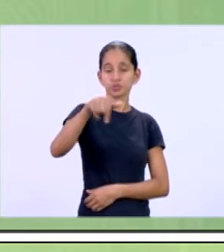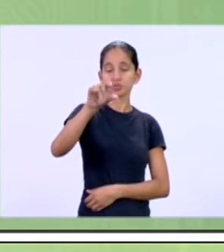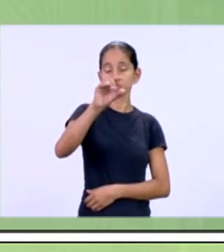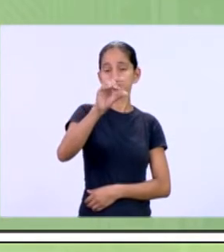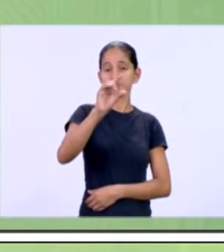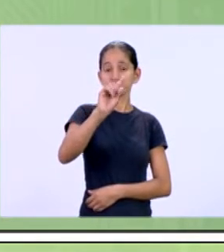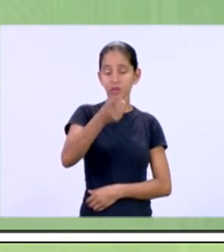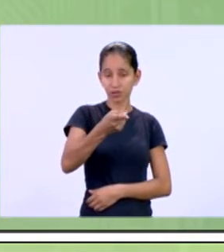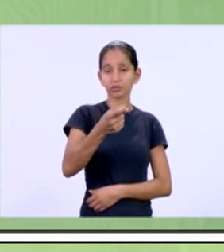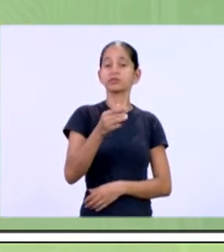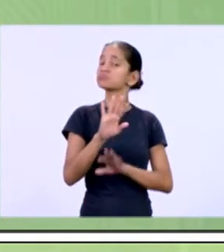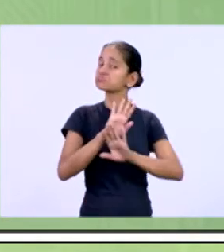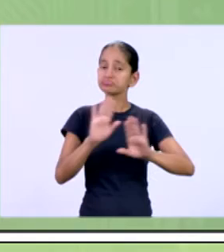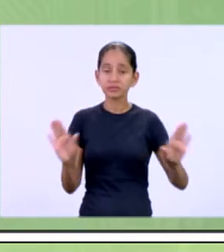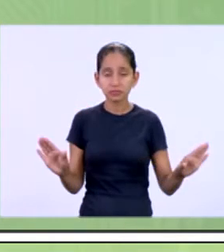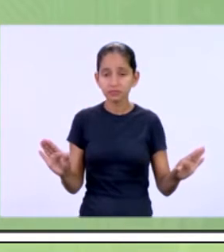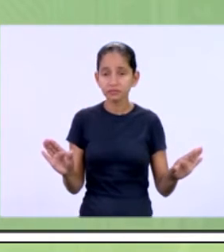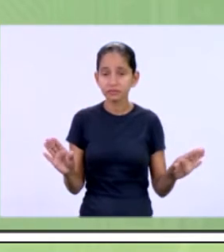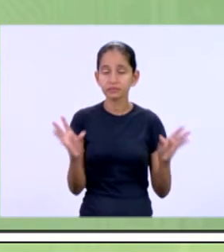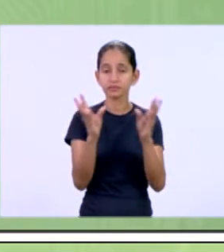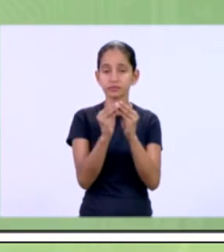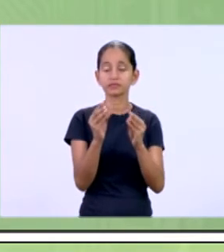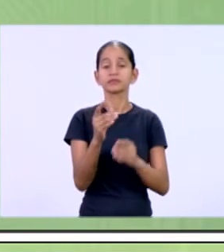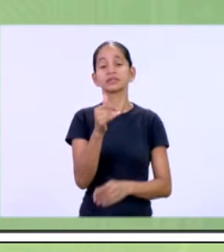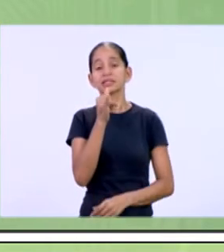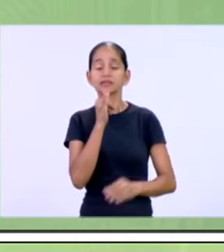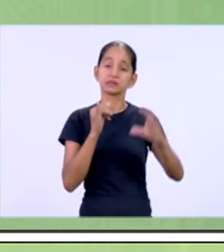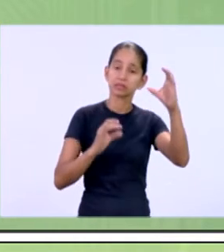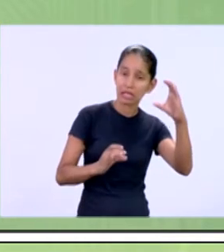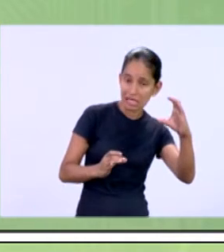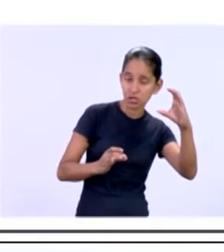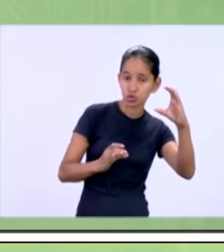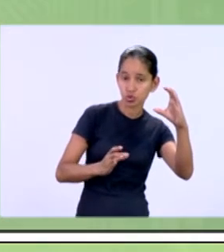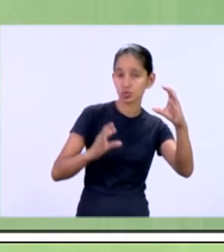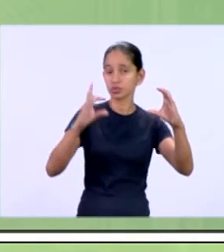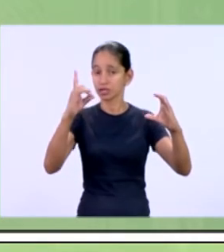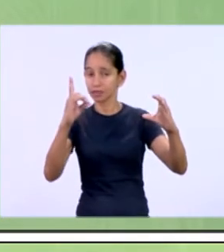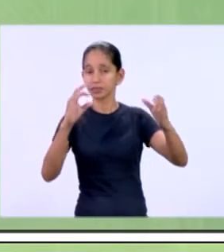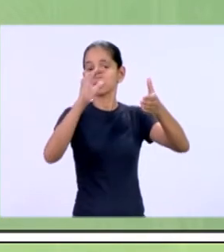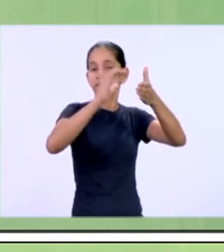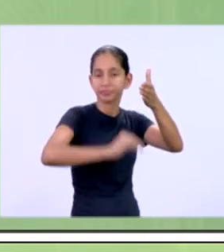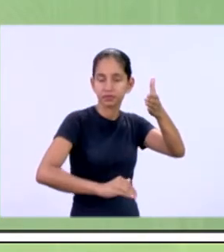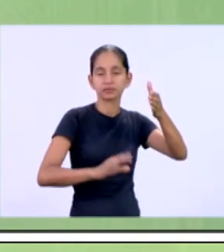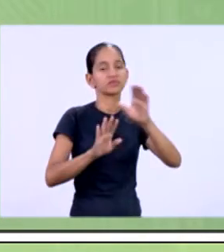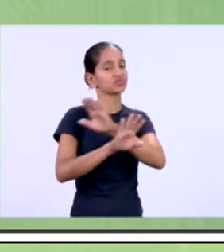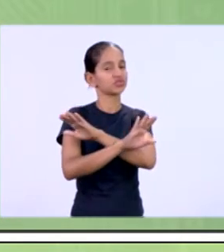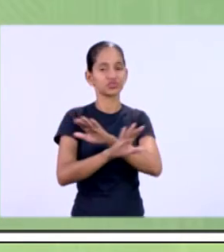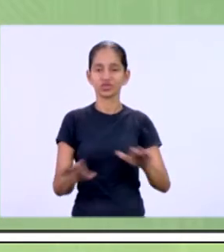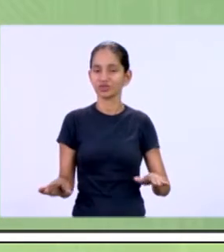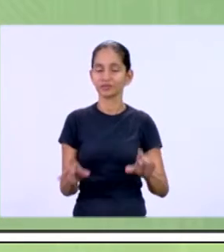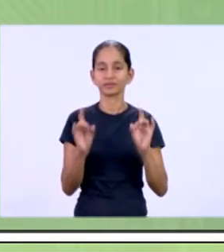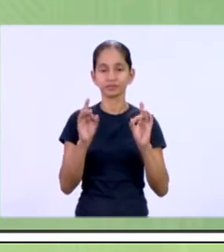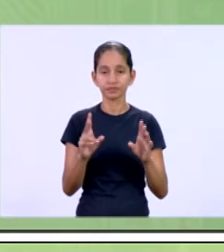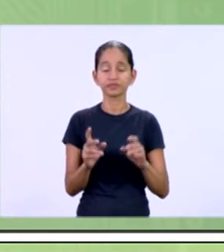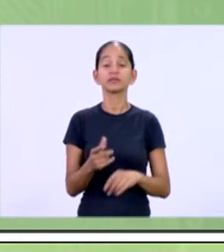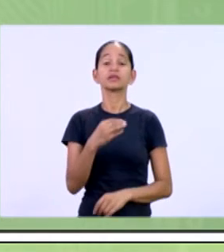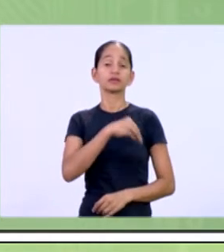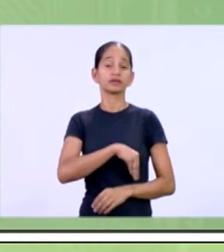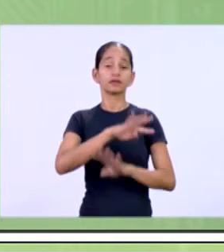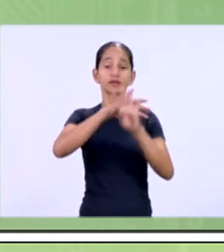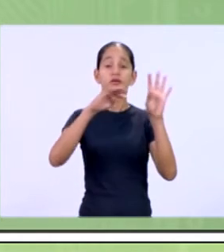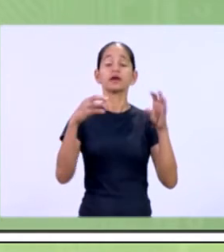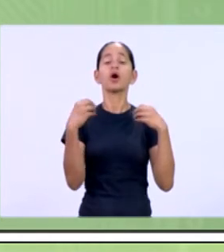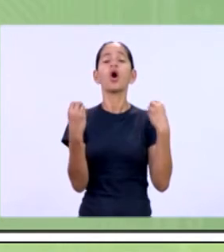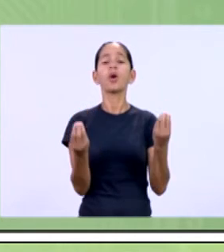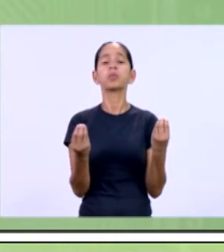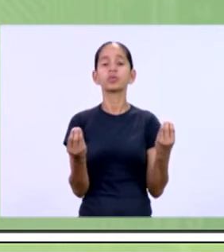161.565. Fechado? Então, é crédito por débito. Beleza? Apuração da folha de pagamento.